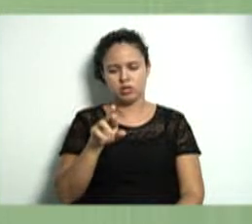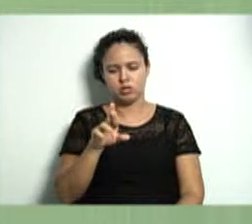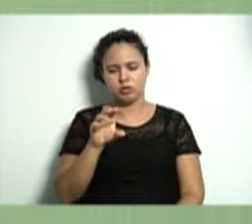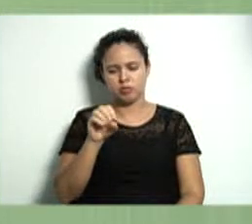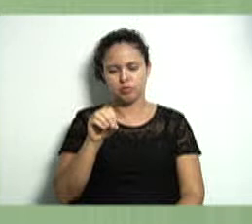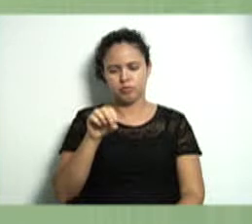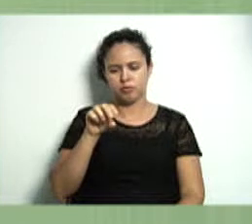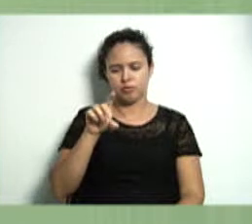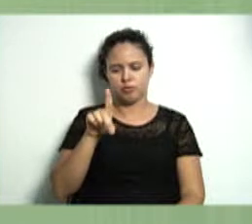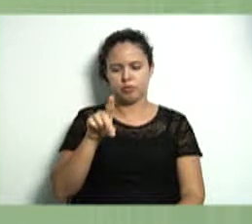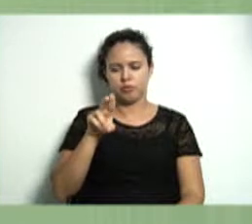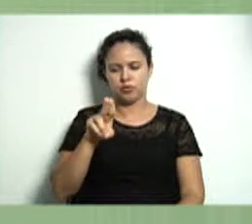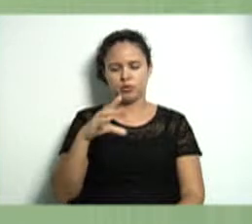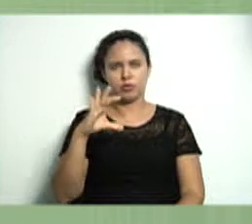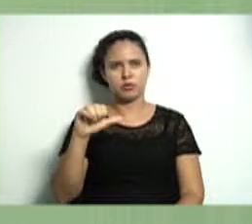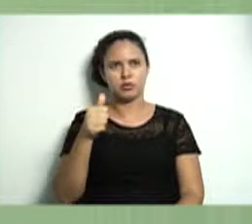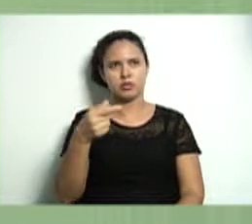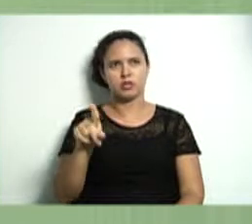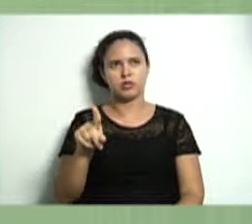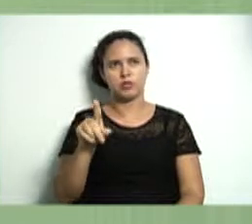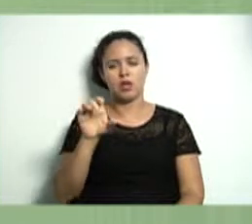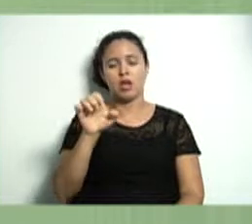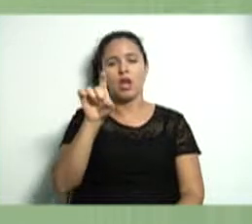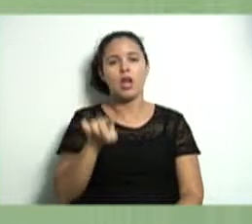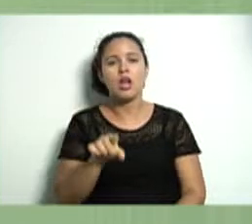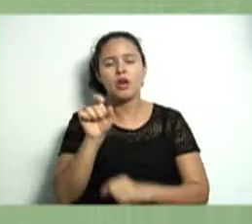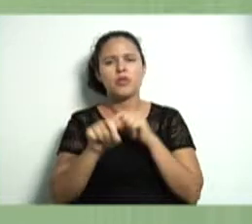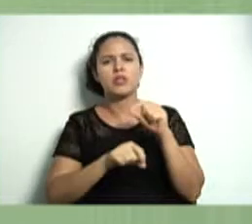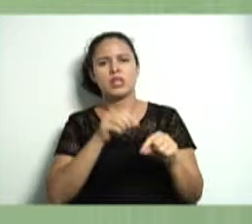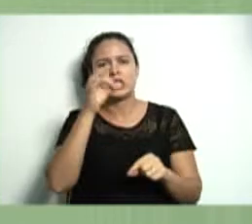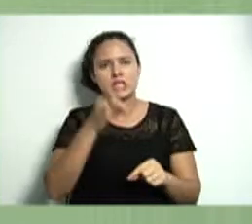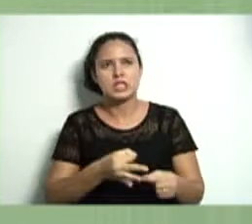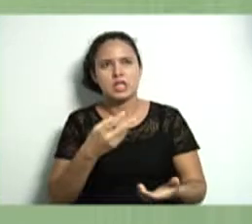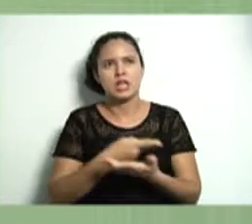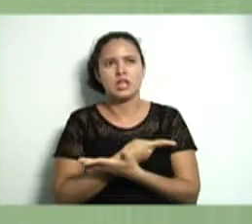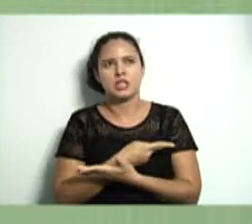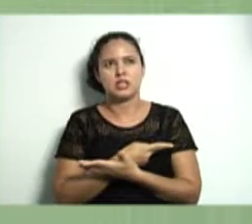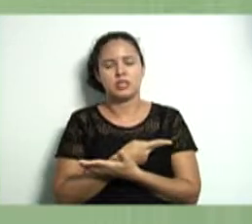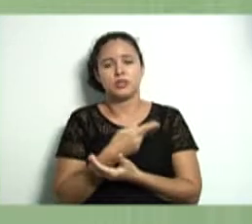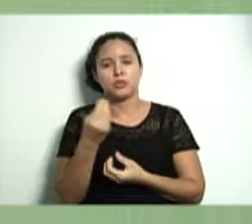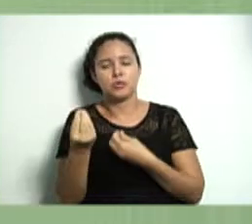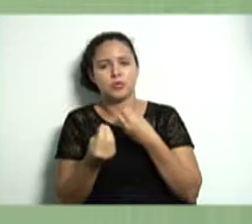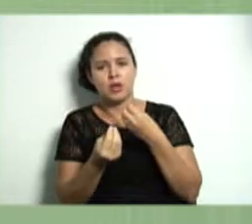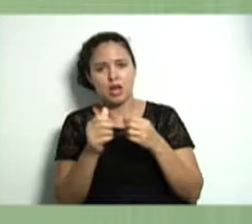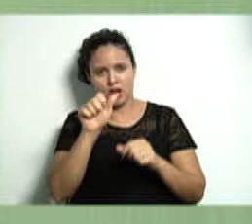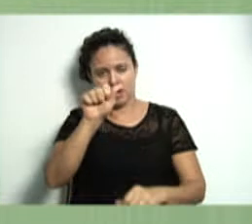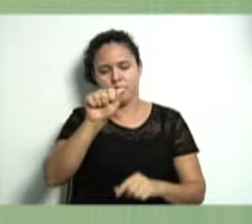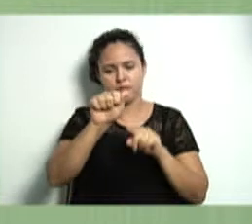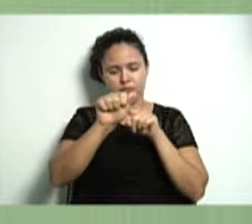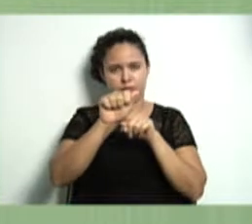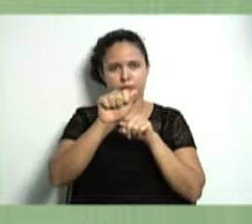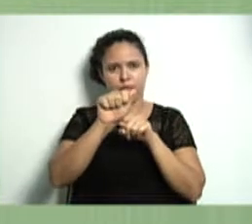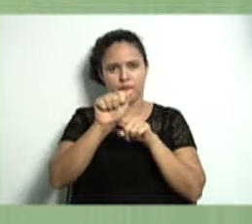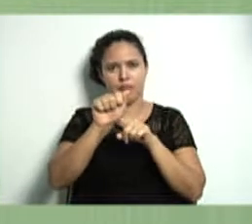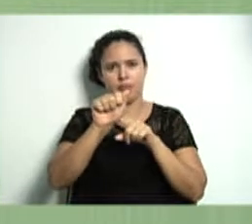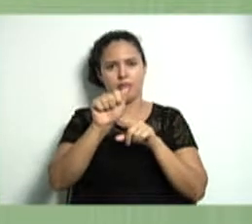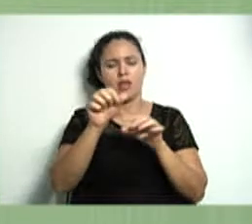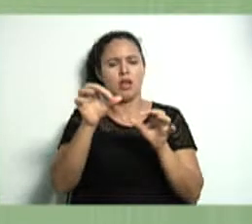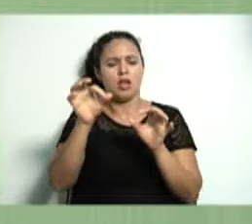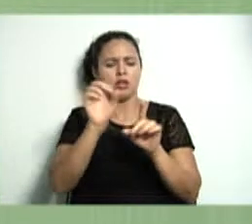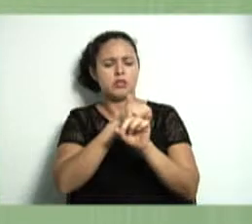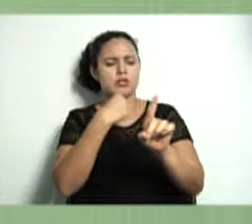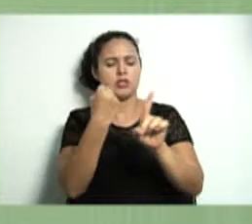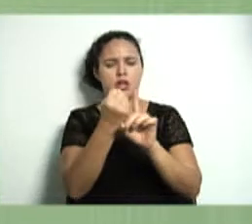produção, a maneira, a forma, o jeito, como a sociedade é organizada. Para que essa sociedade